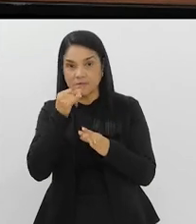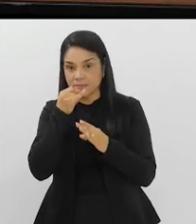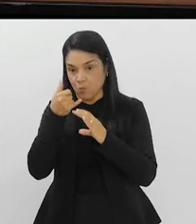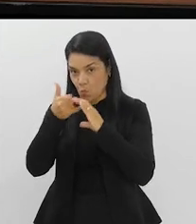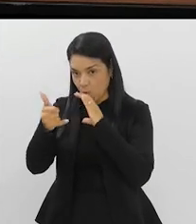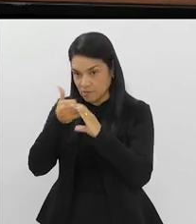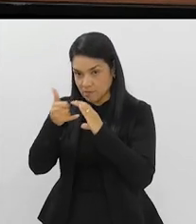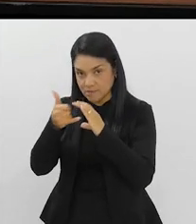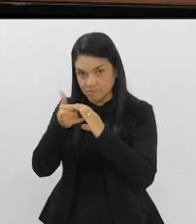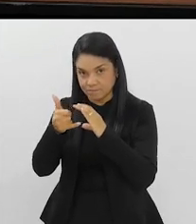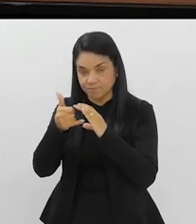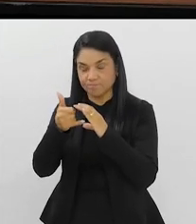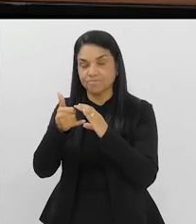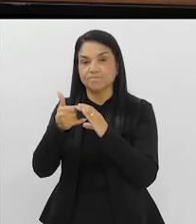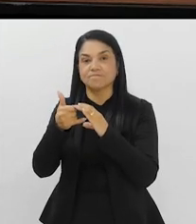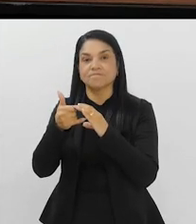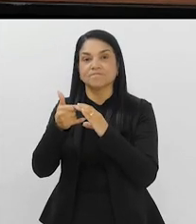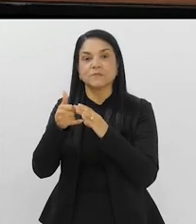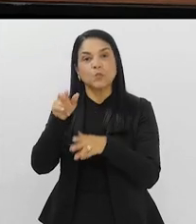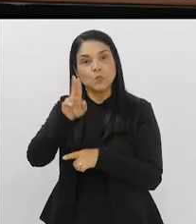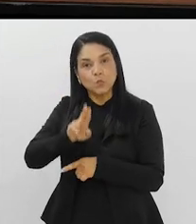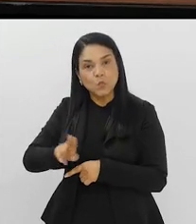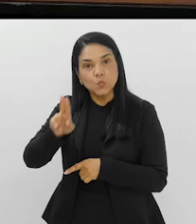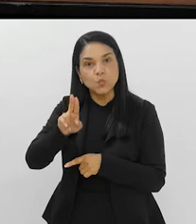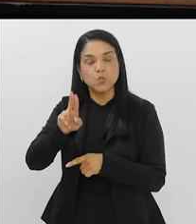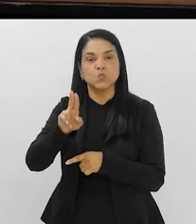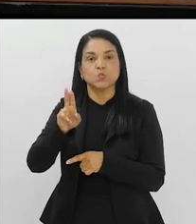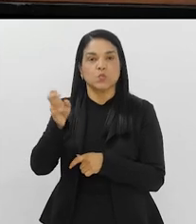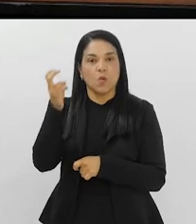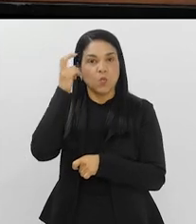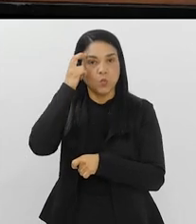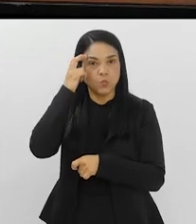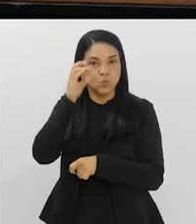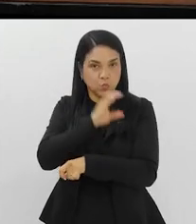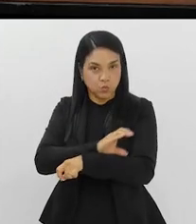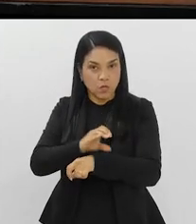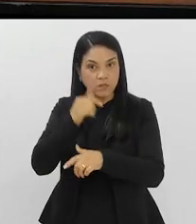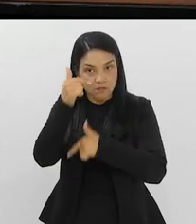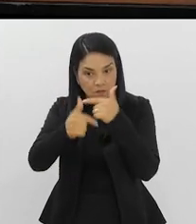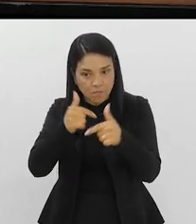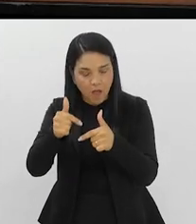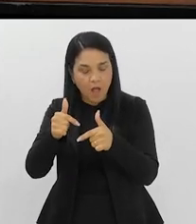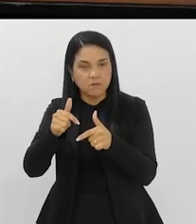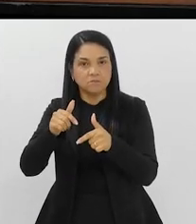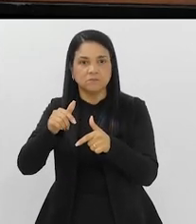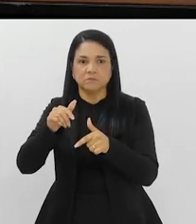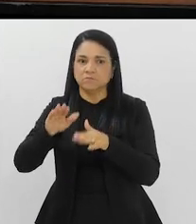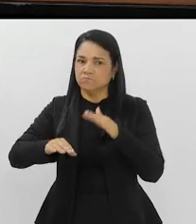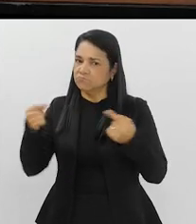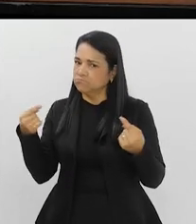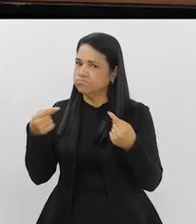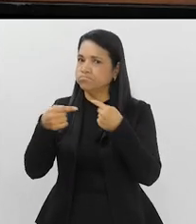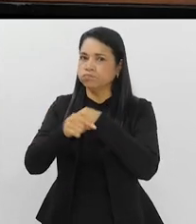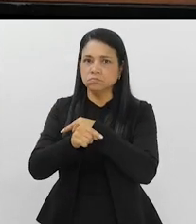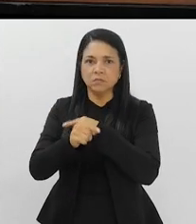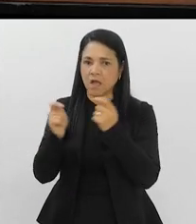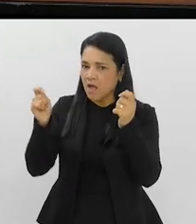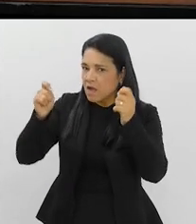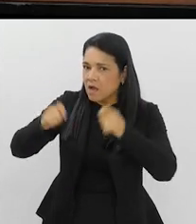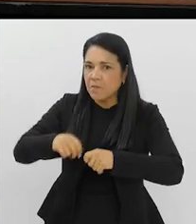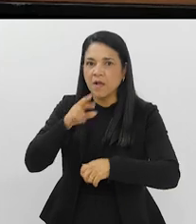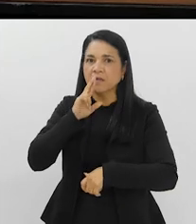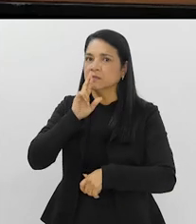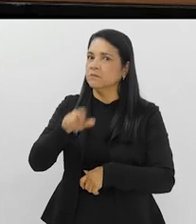tem, porque o WhatsApp, o uso de WhatsApp que a gente faz na nossa cultura de trabalho, em muitos momentos ele é desproporcional à